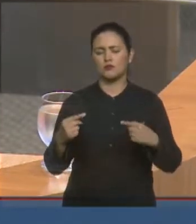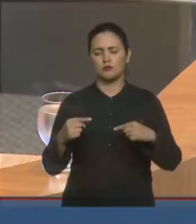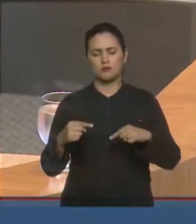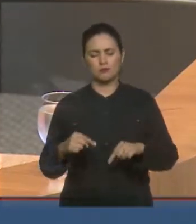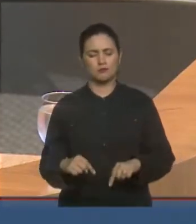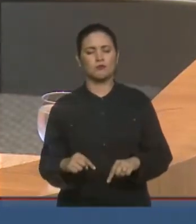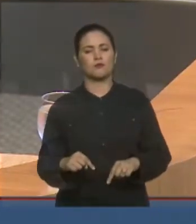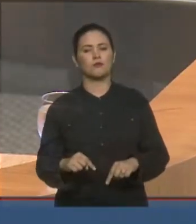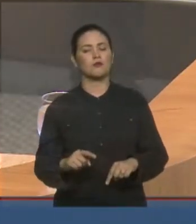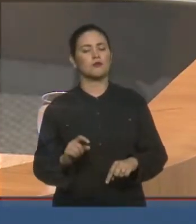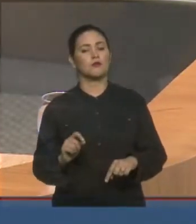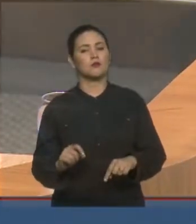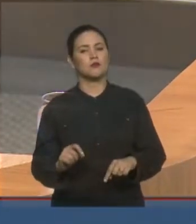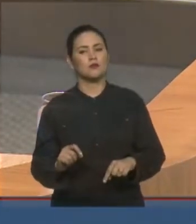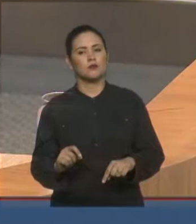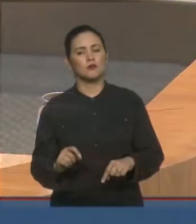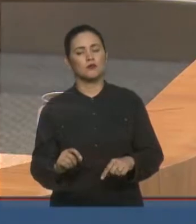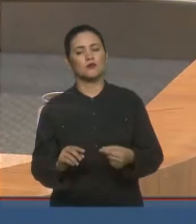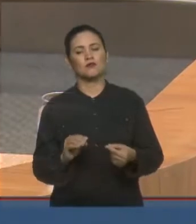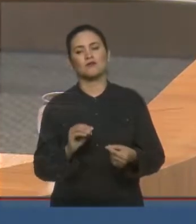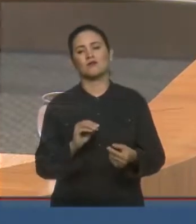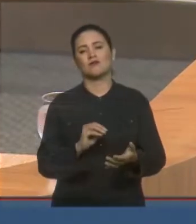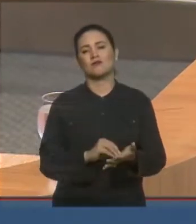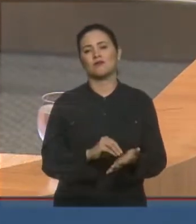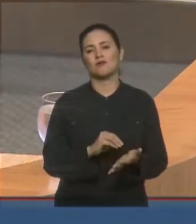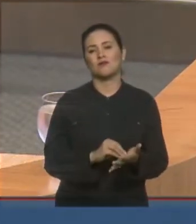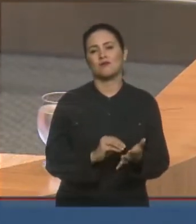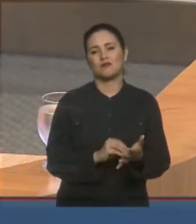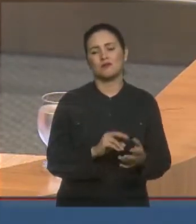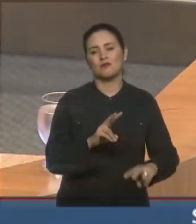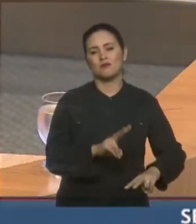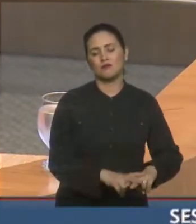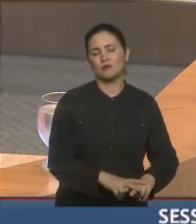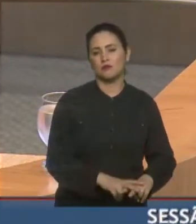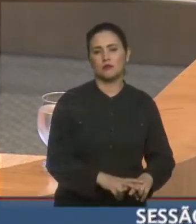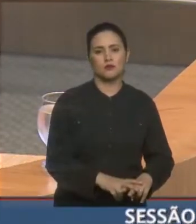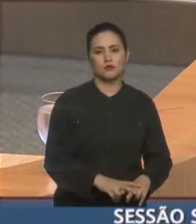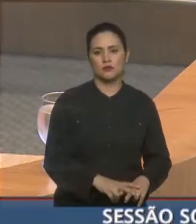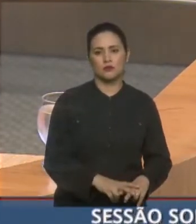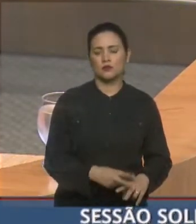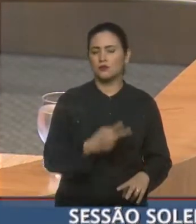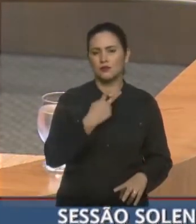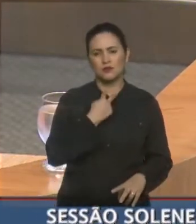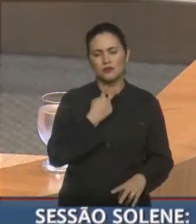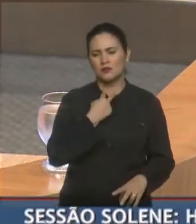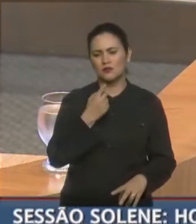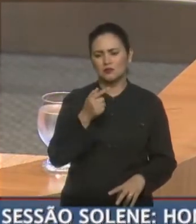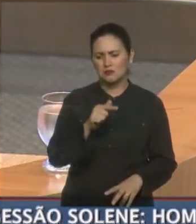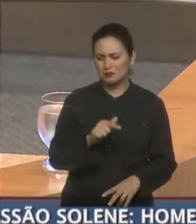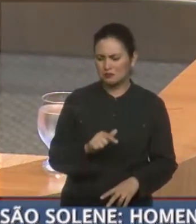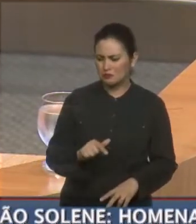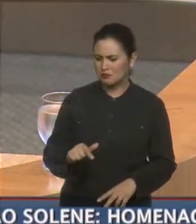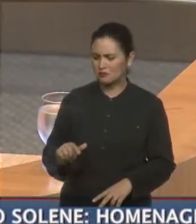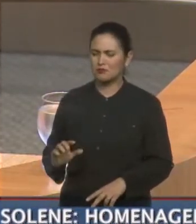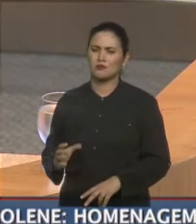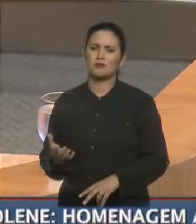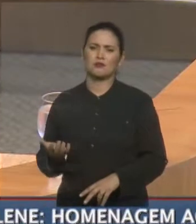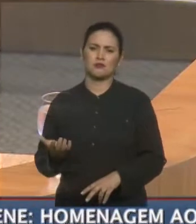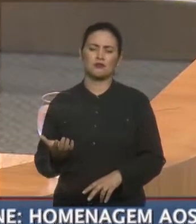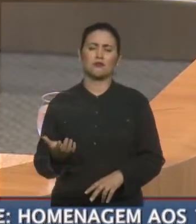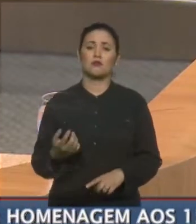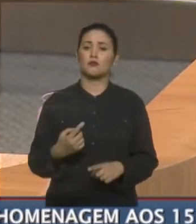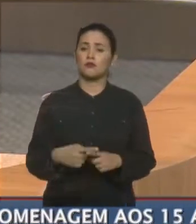a impunidade, para que não se repitam, porque uma das questões chaves do acordo de solução amistosa era exatamente a não